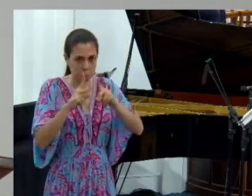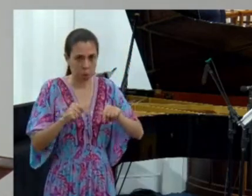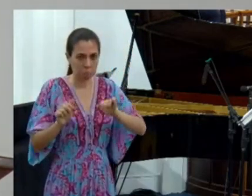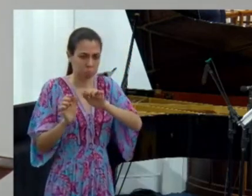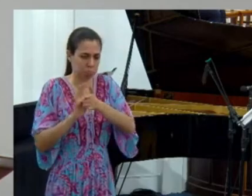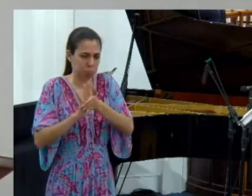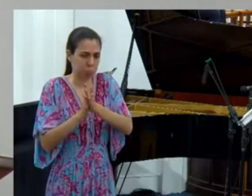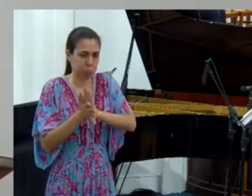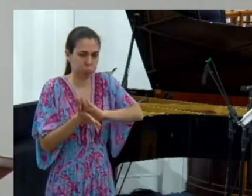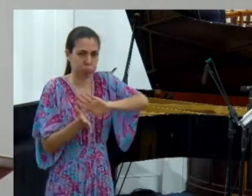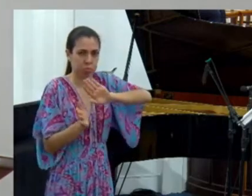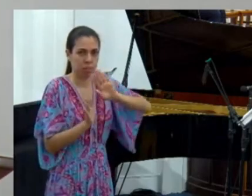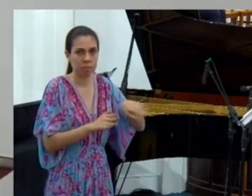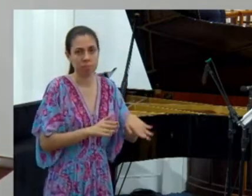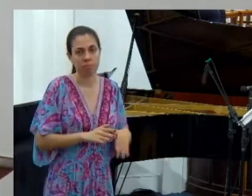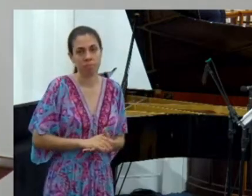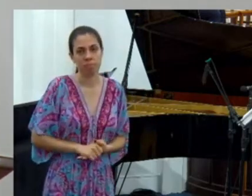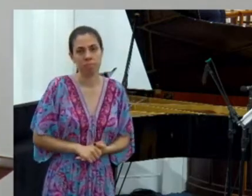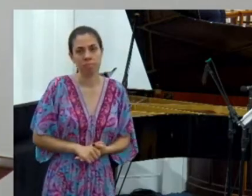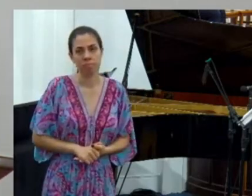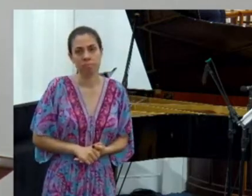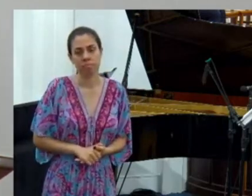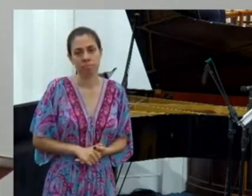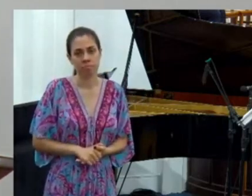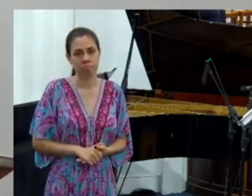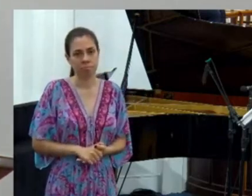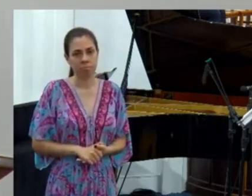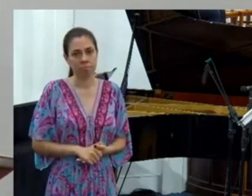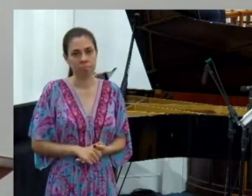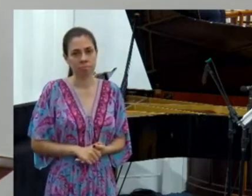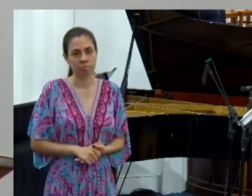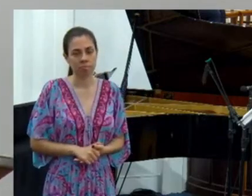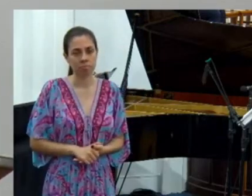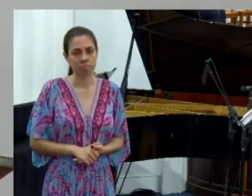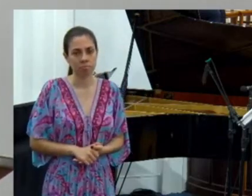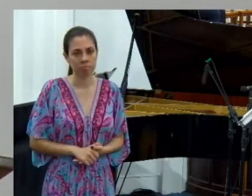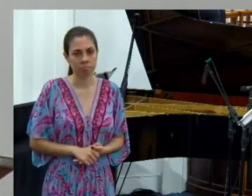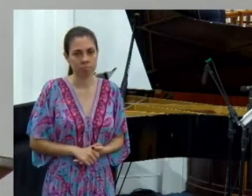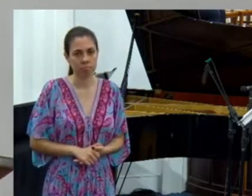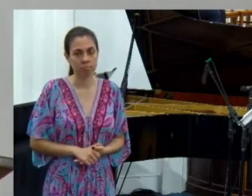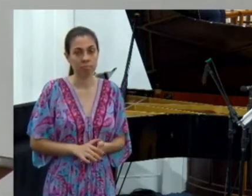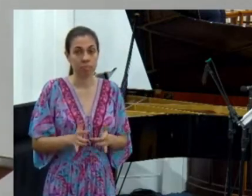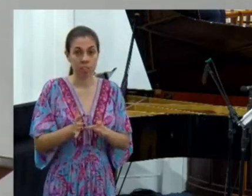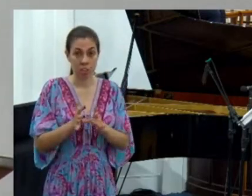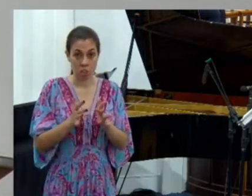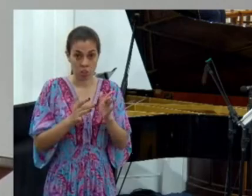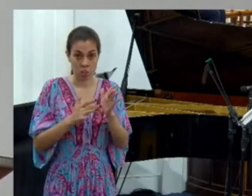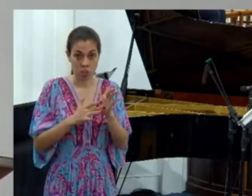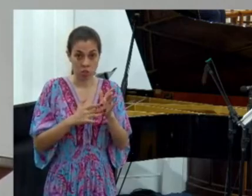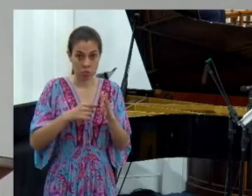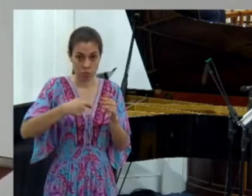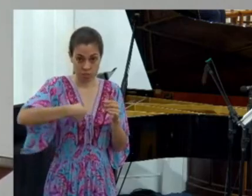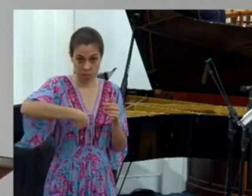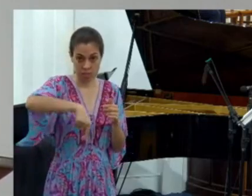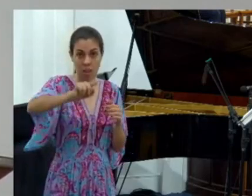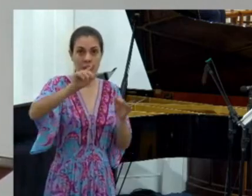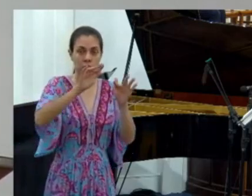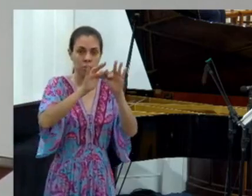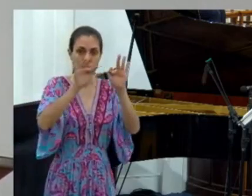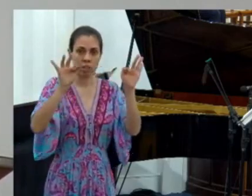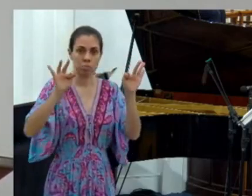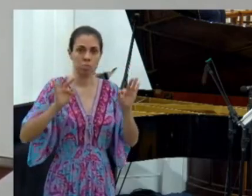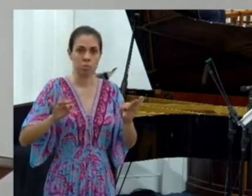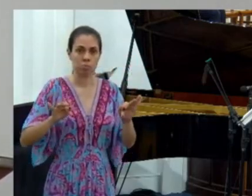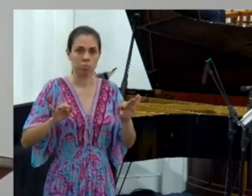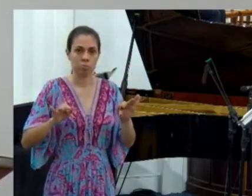Esse templo da época de Jesus é a mesma coisa. O movimento de Cristo saindo do templo é o movimento